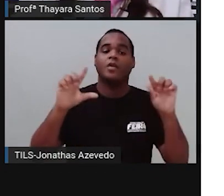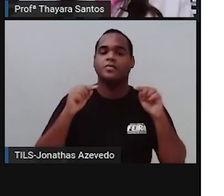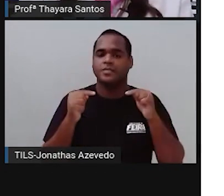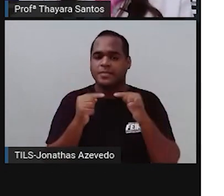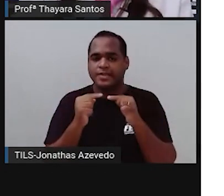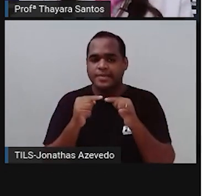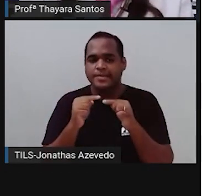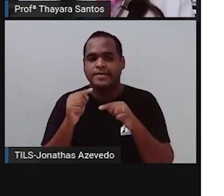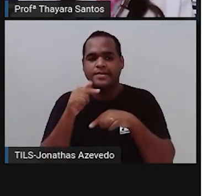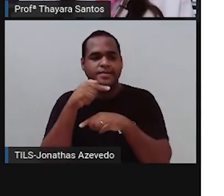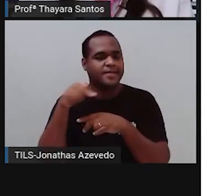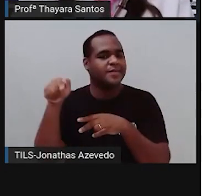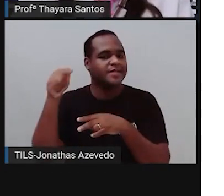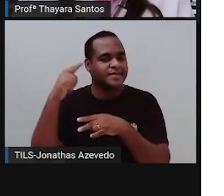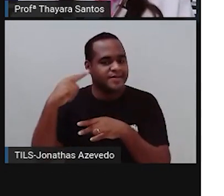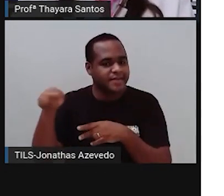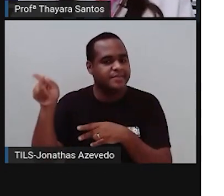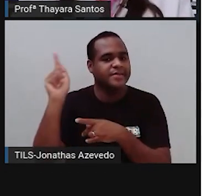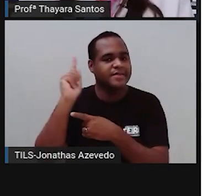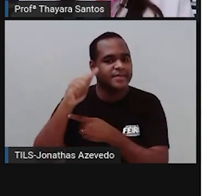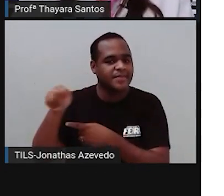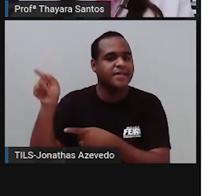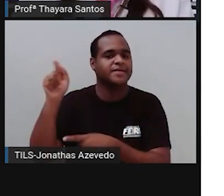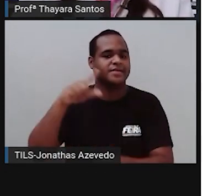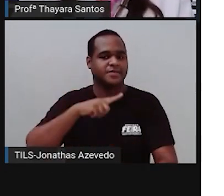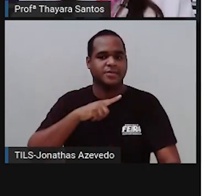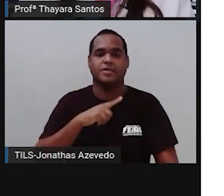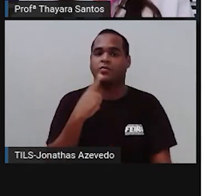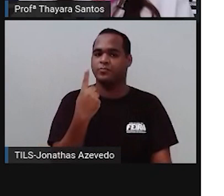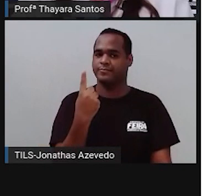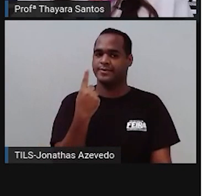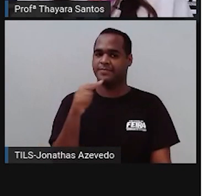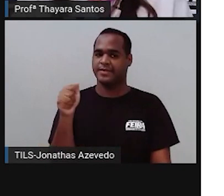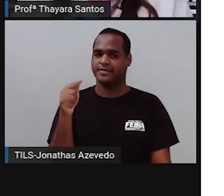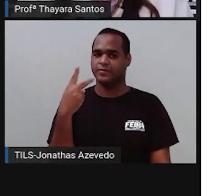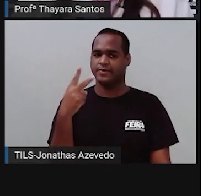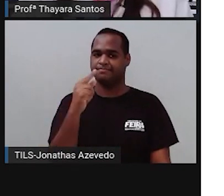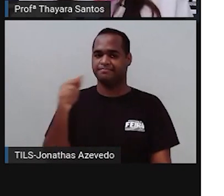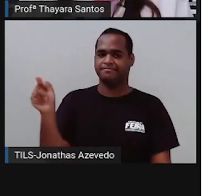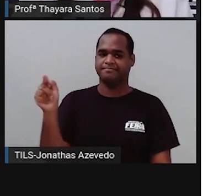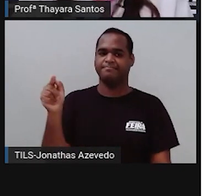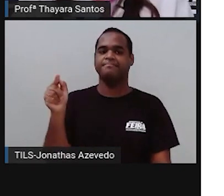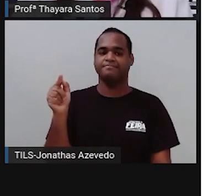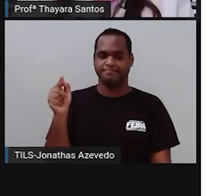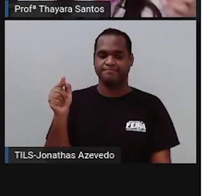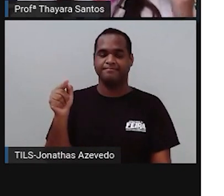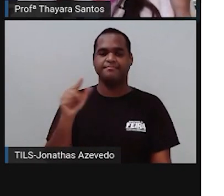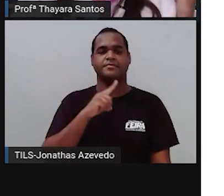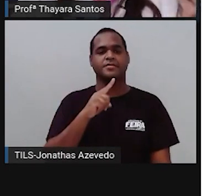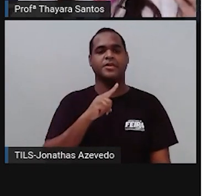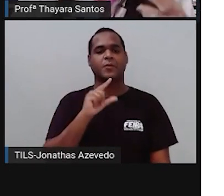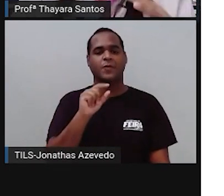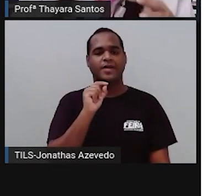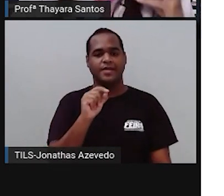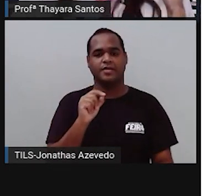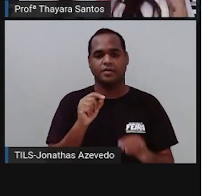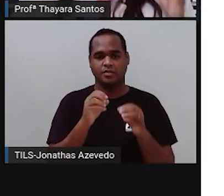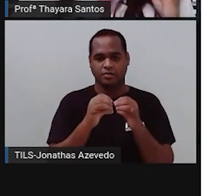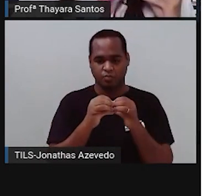em semanas. Então, na semana 1 e na semana 2, a gente tem o período